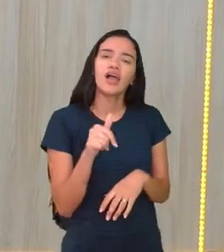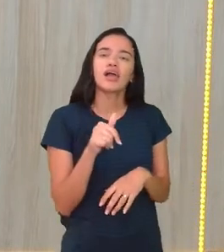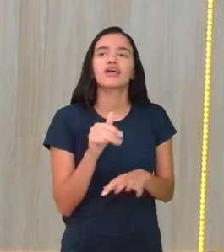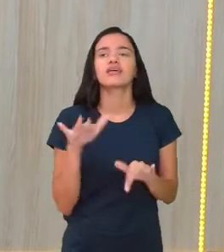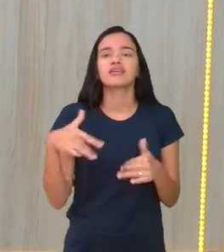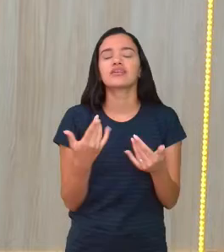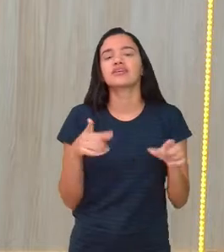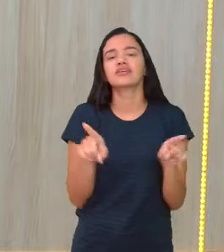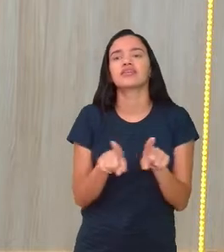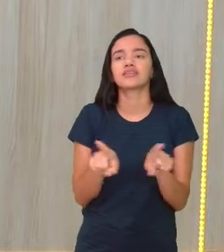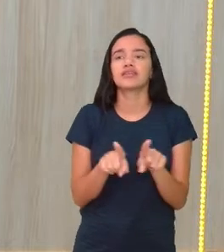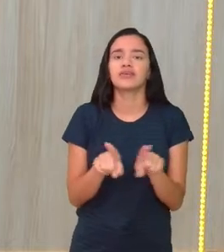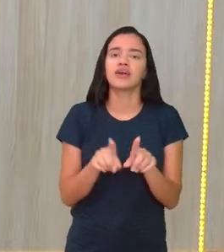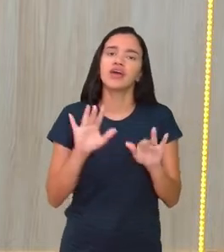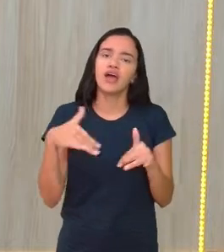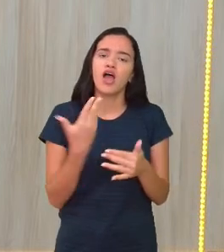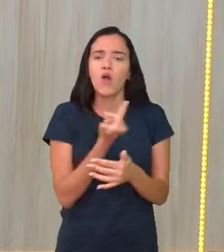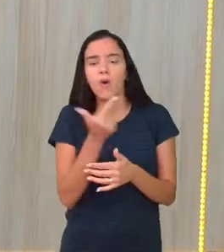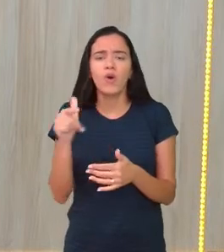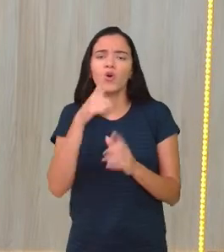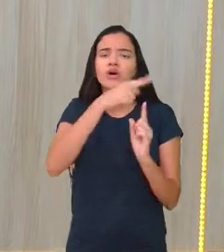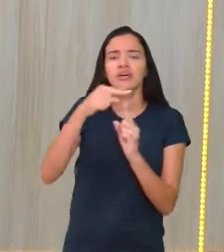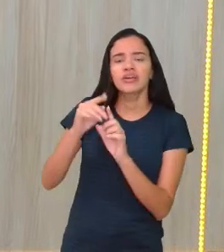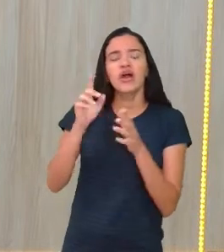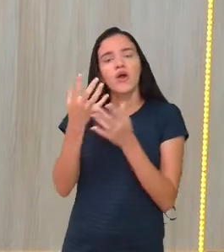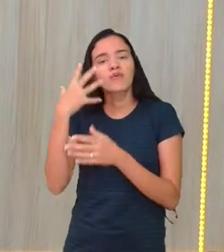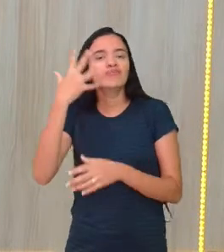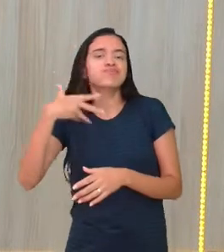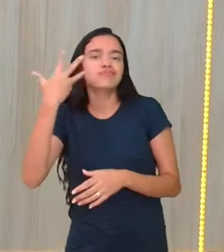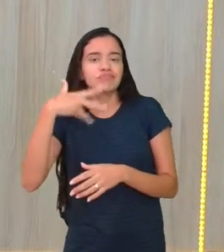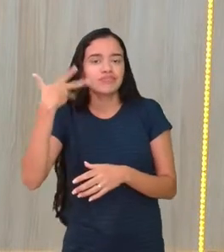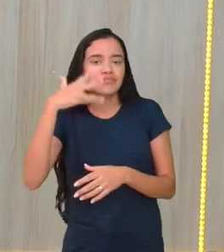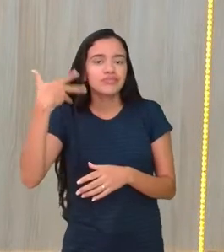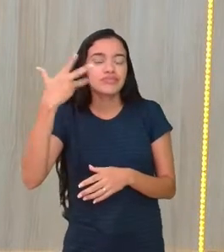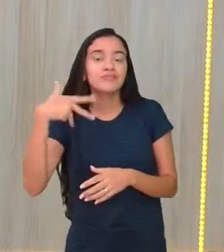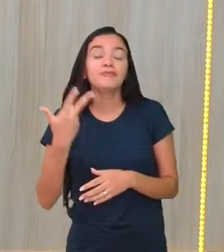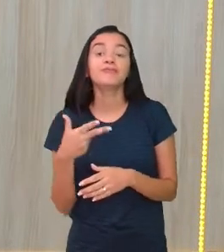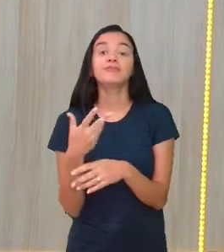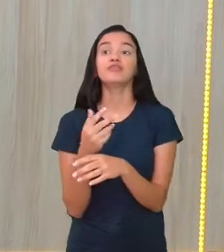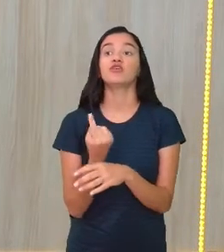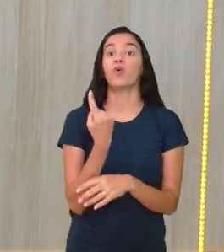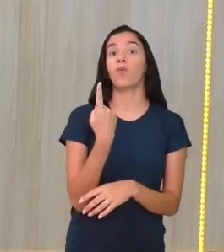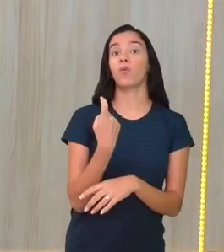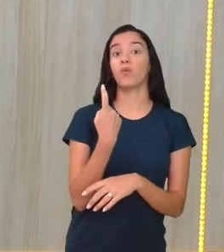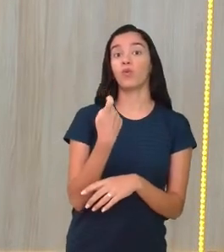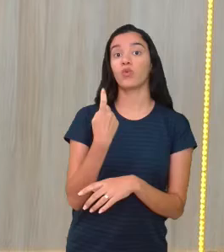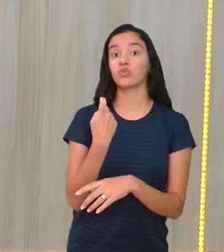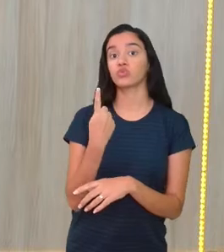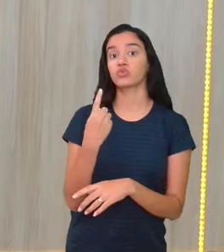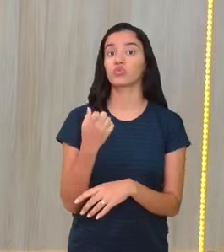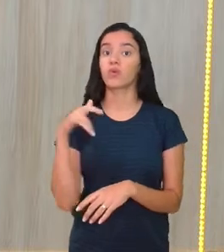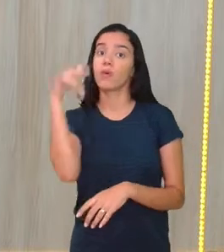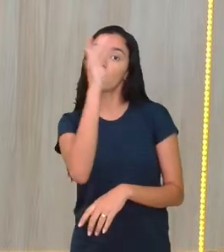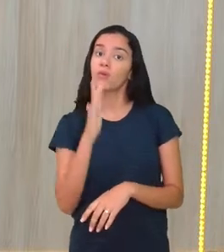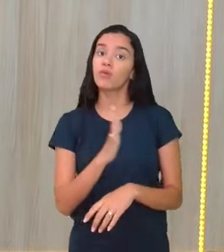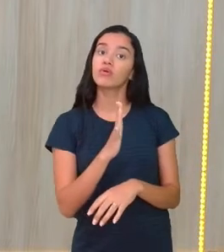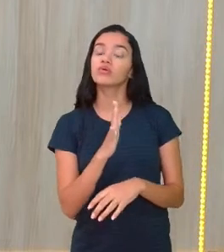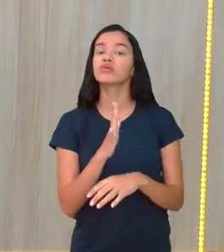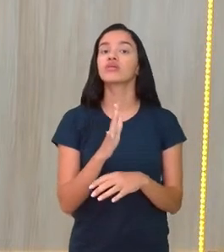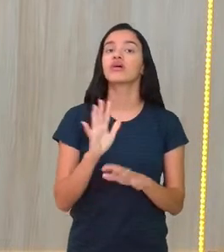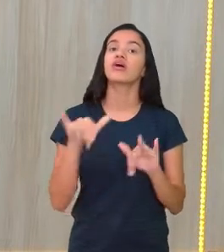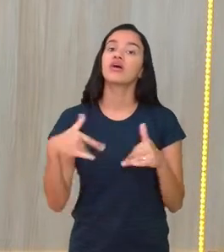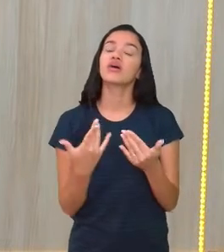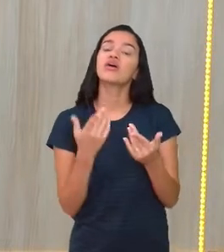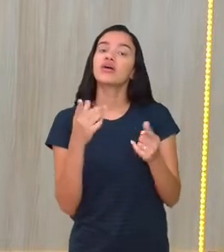com exceção de Tom Jobim, né? Que aí é um outro tipo de música. Sim. O Jorge Benjó é o único músico brasileiro citado numa